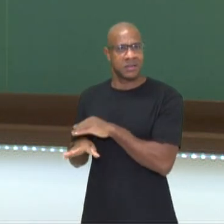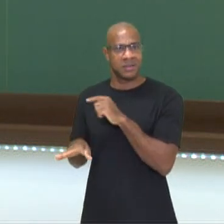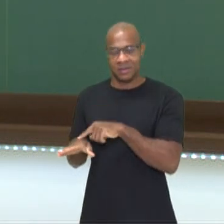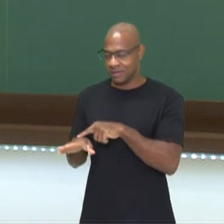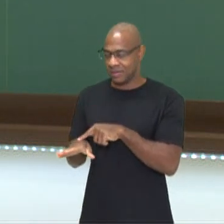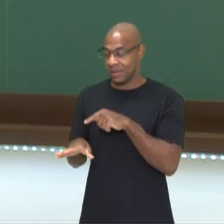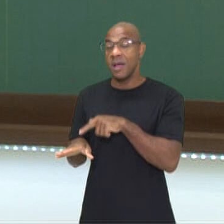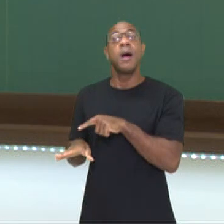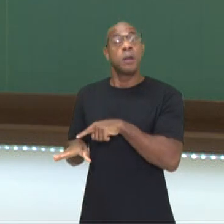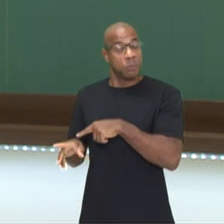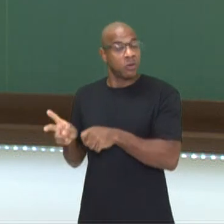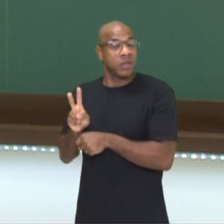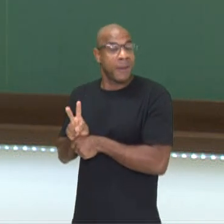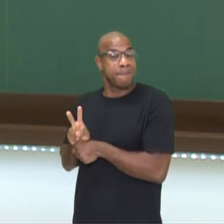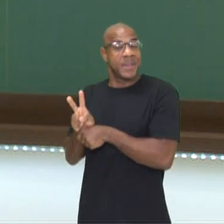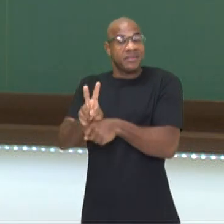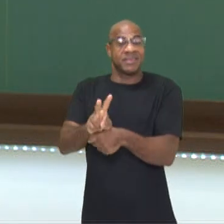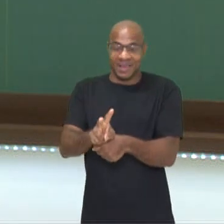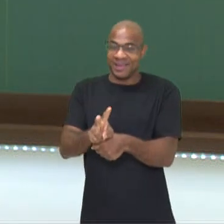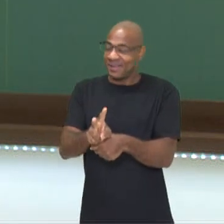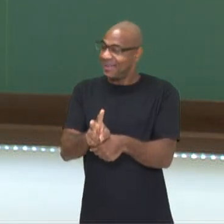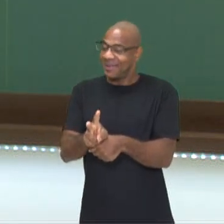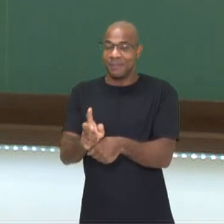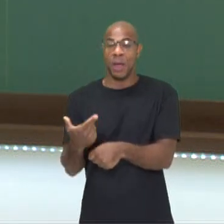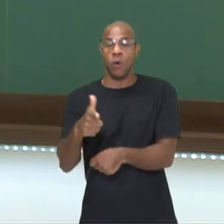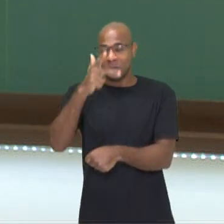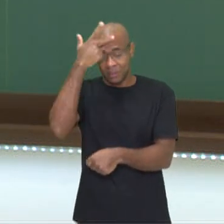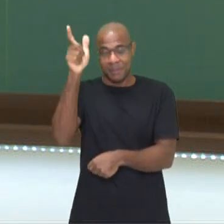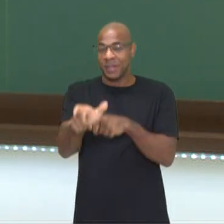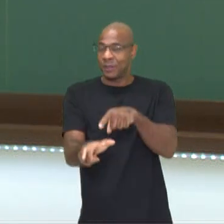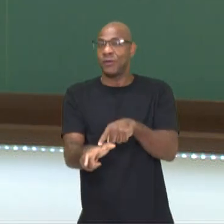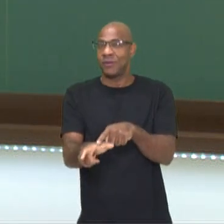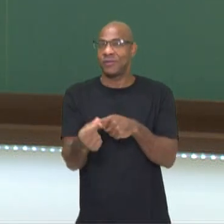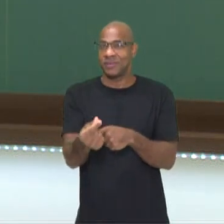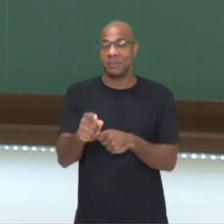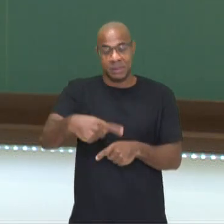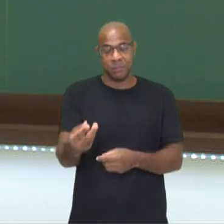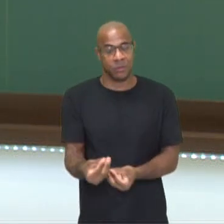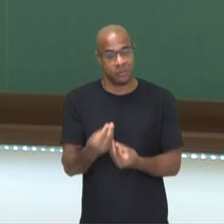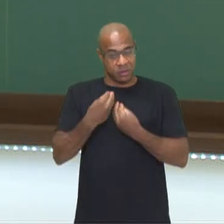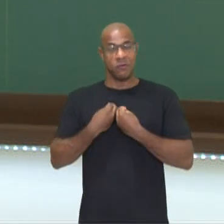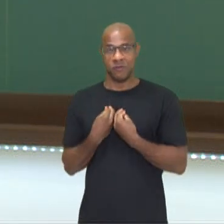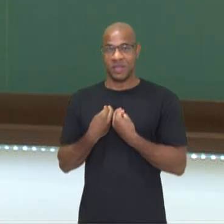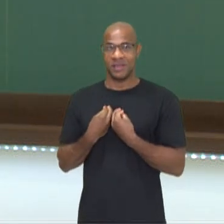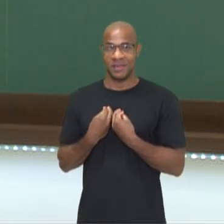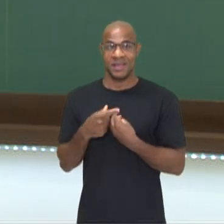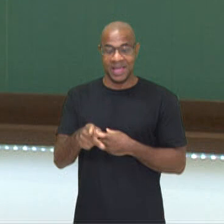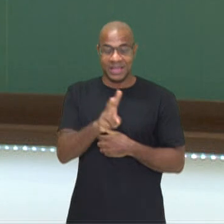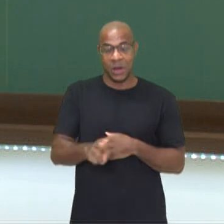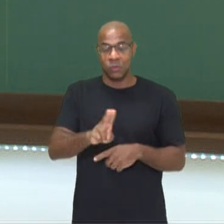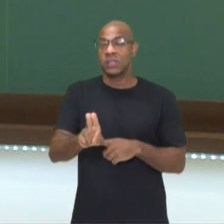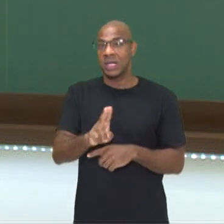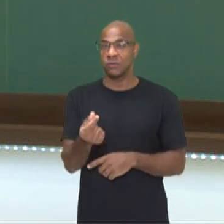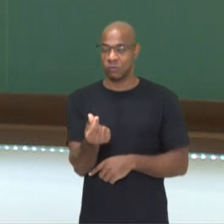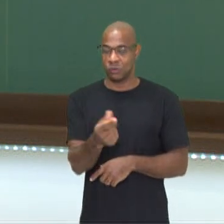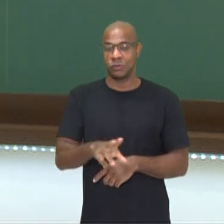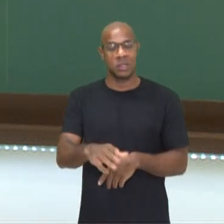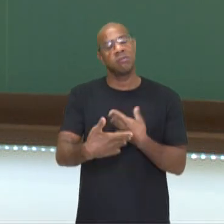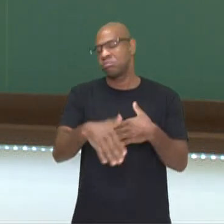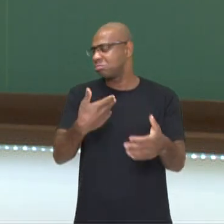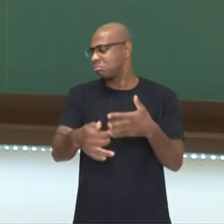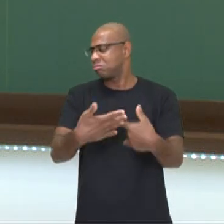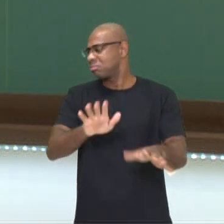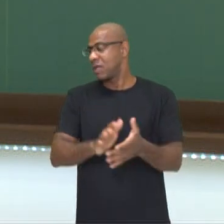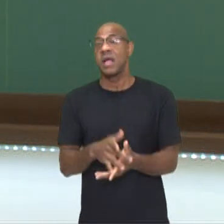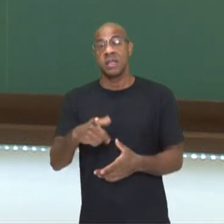seu dinheiro para outra pessoa usar, para que depois ele devolva para você. Enquanto a pessoa está usando o seu dinheiro, ela